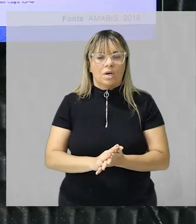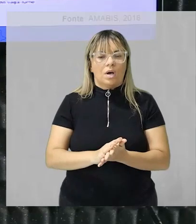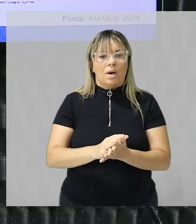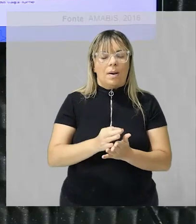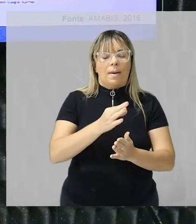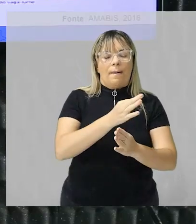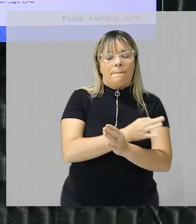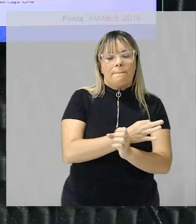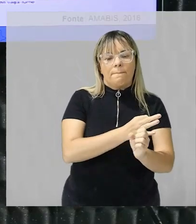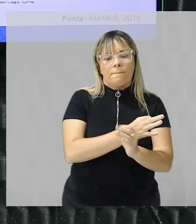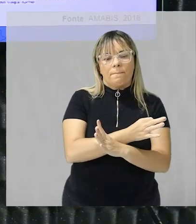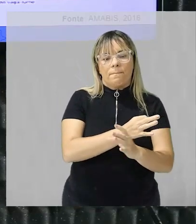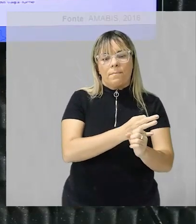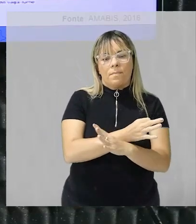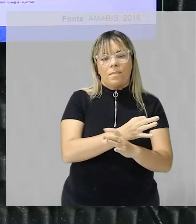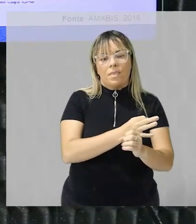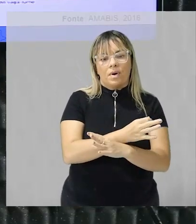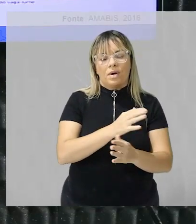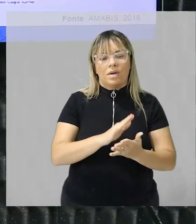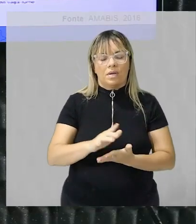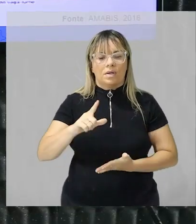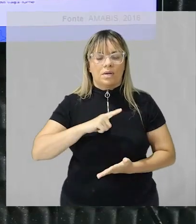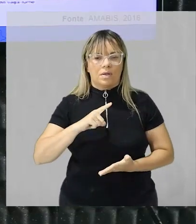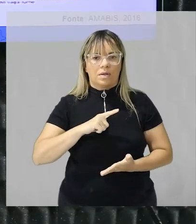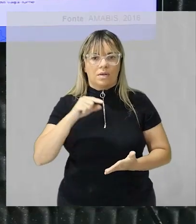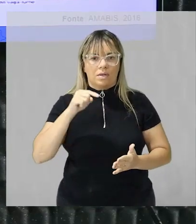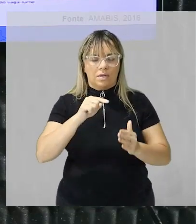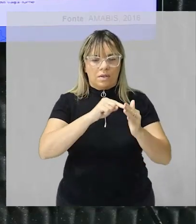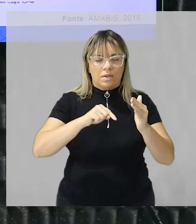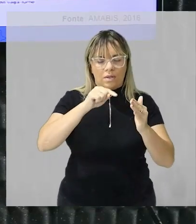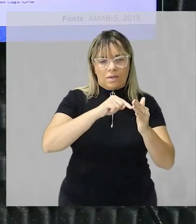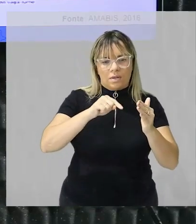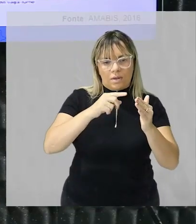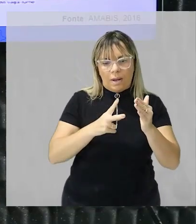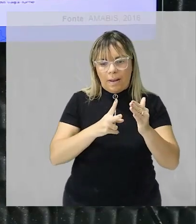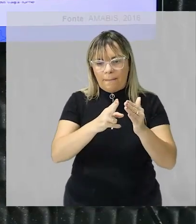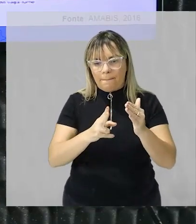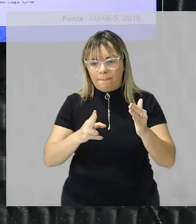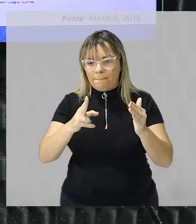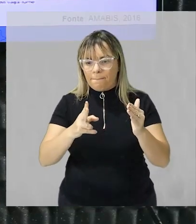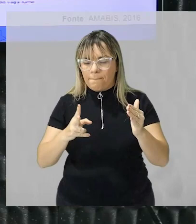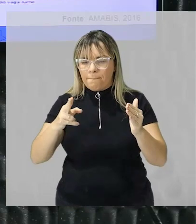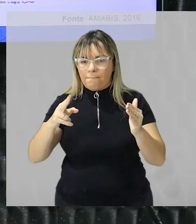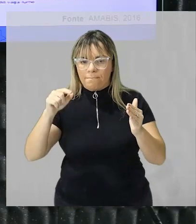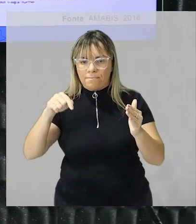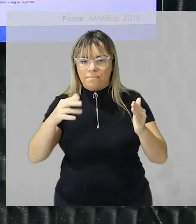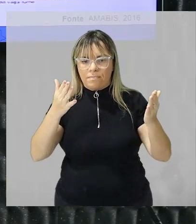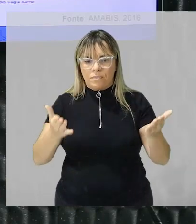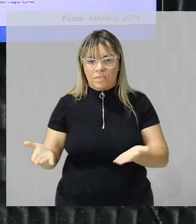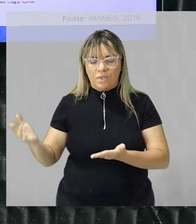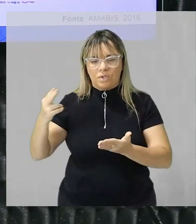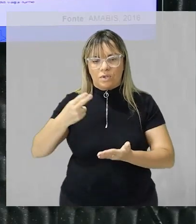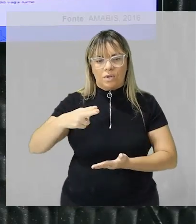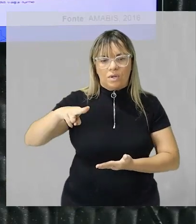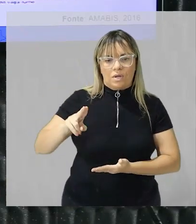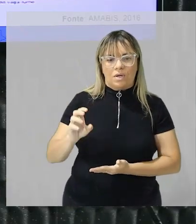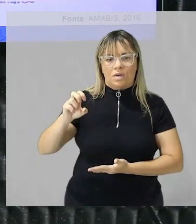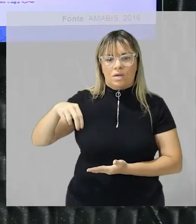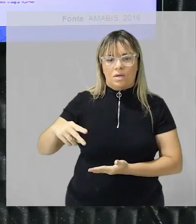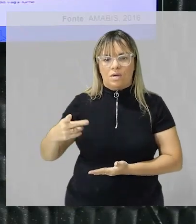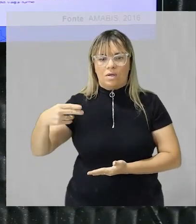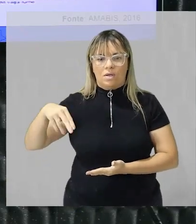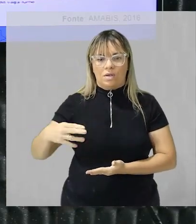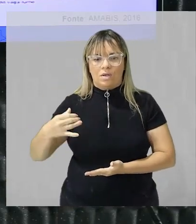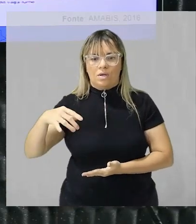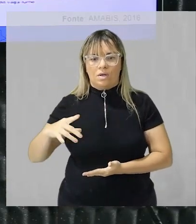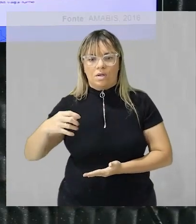que cortam as fitas de DNA em locais específicos. Nós chamamos de endonucleases